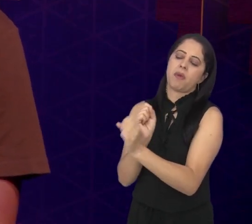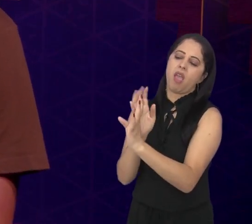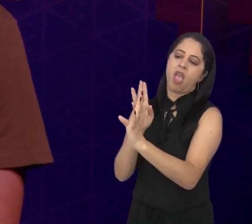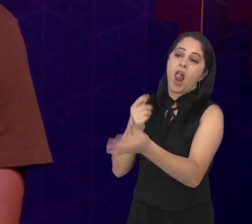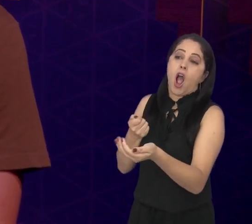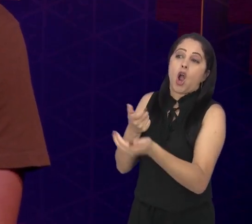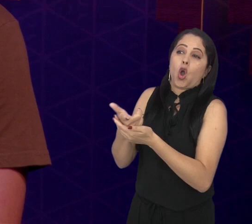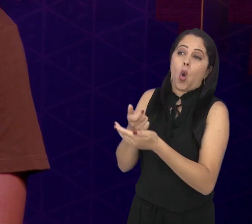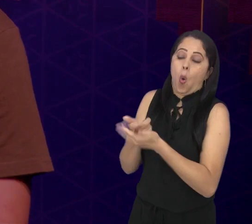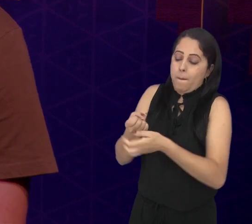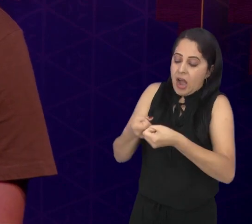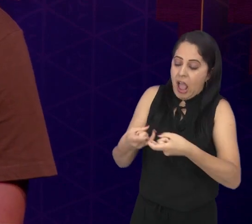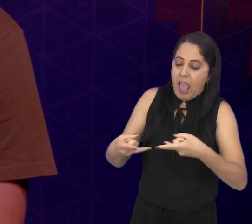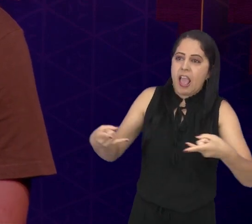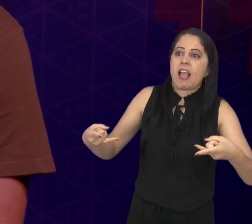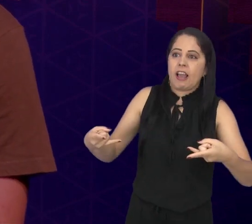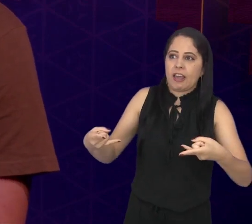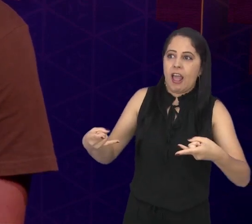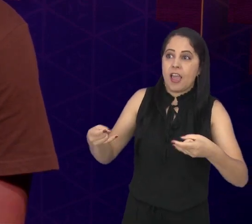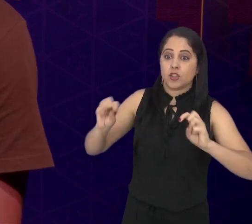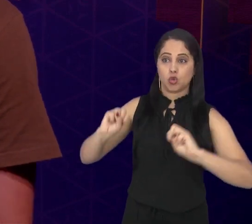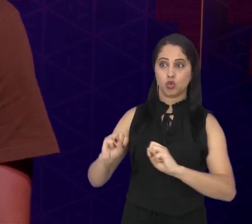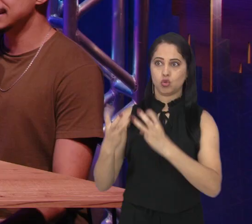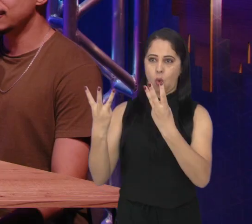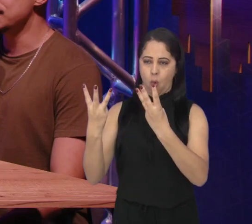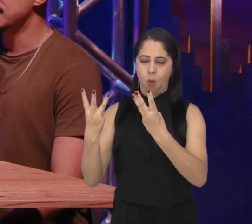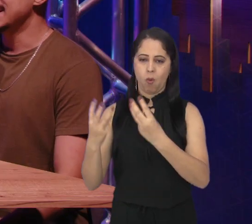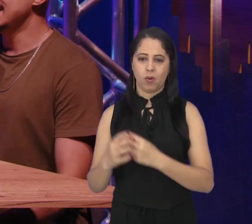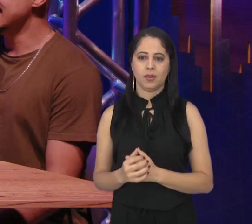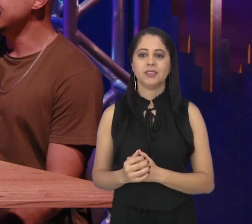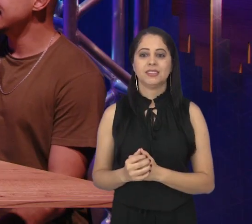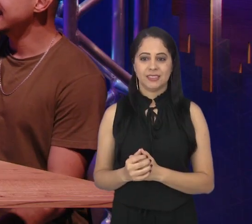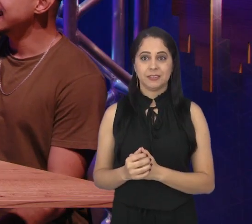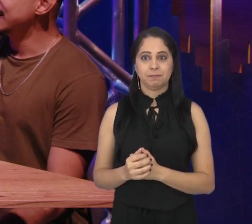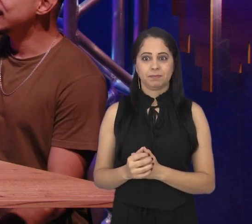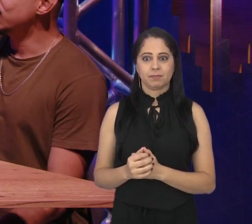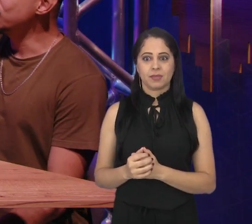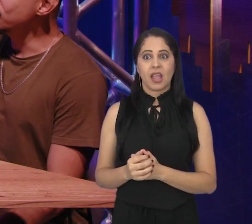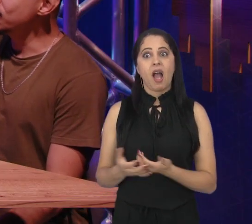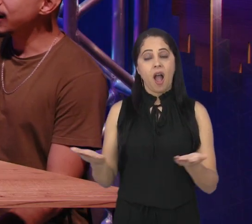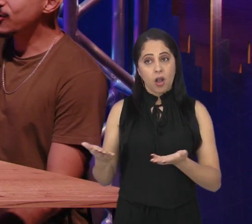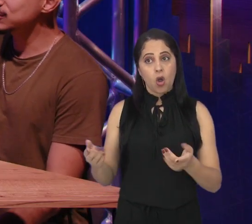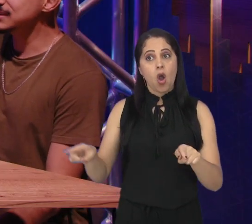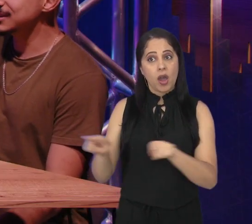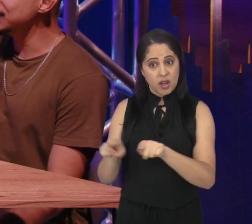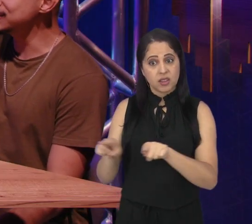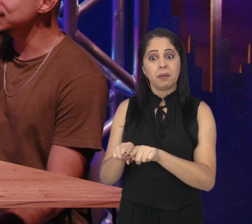e dormia pra comprar ingresso na rua. Exatamente. E tal. E